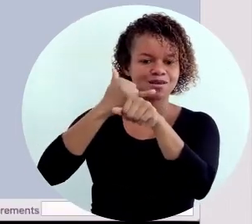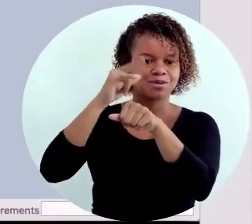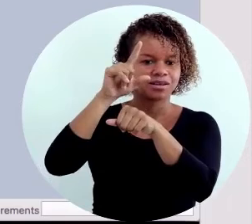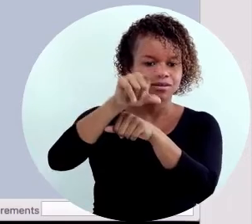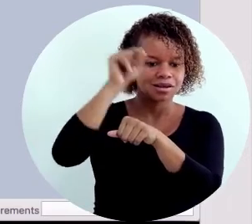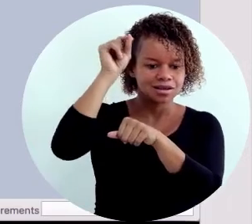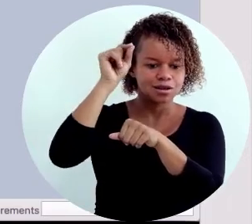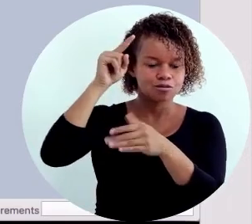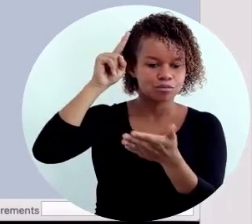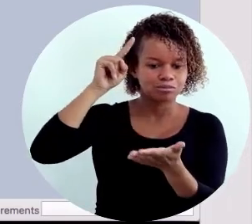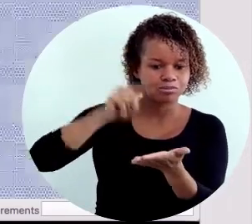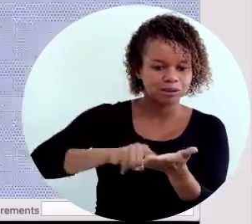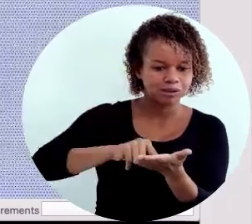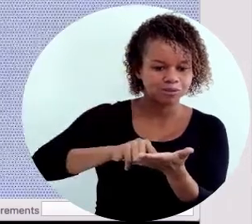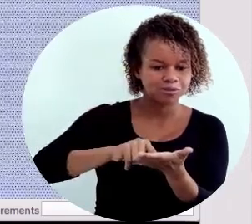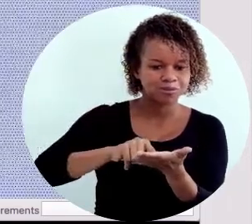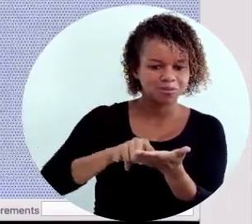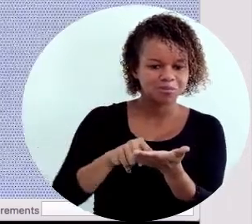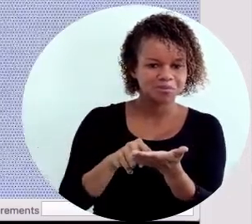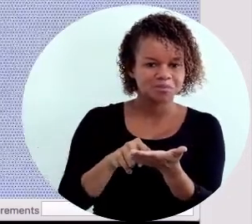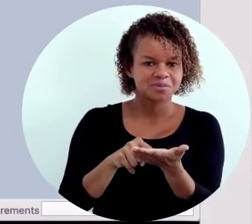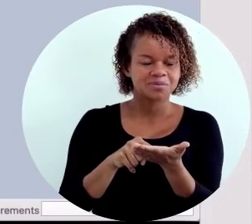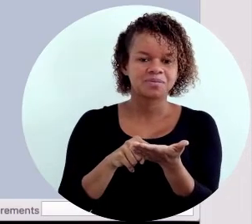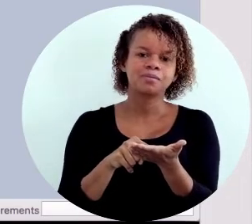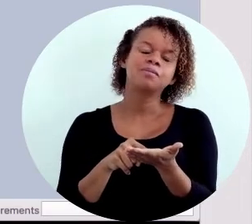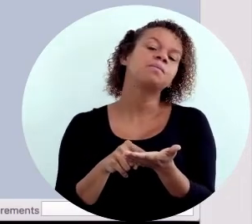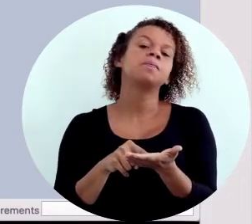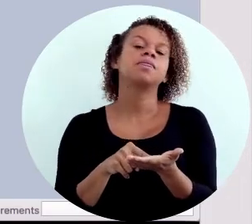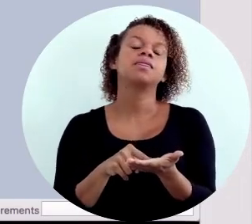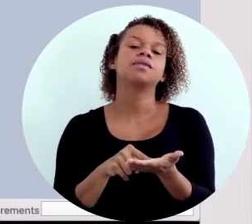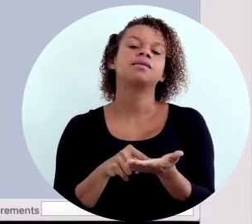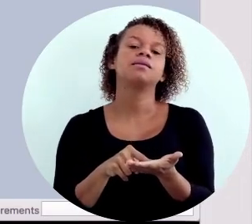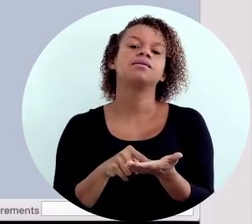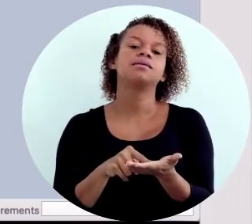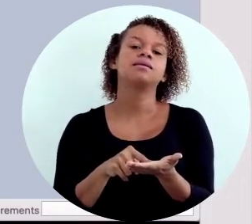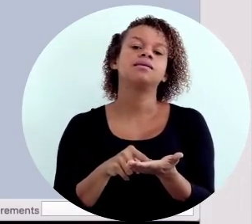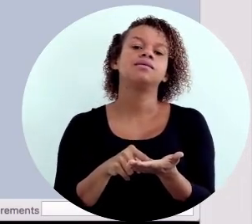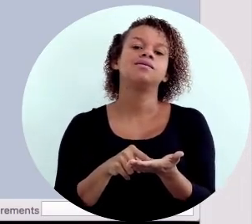seleção, eu clico